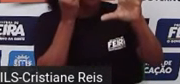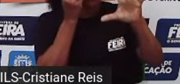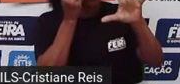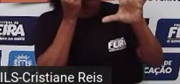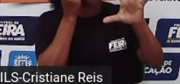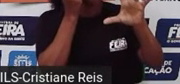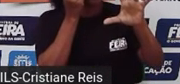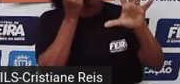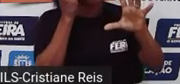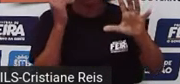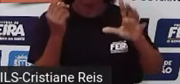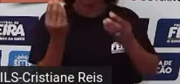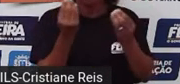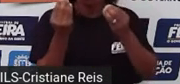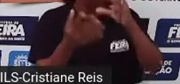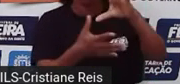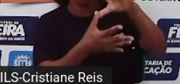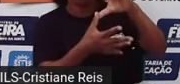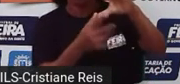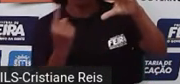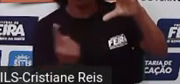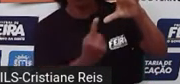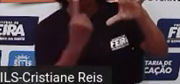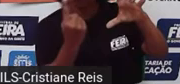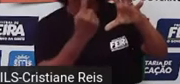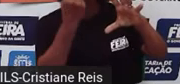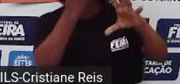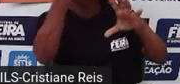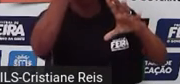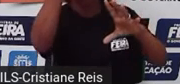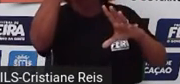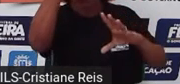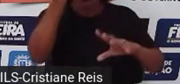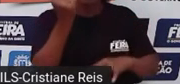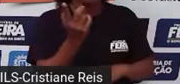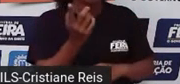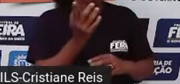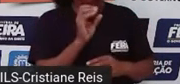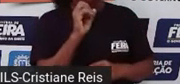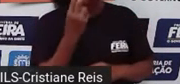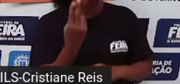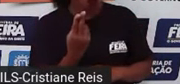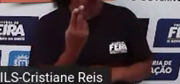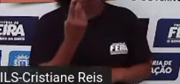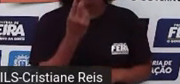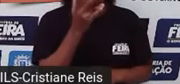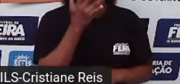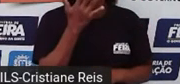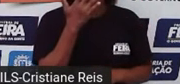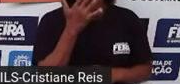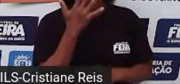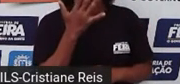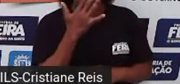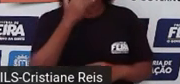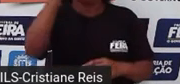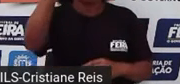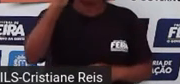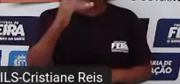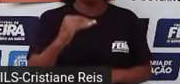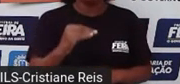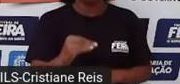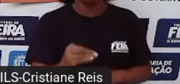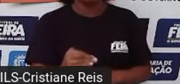quanto mais claro as cores são no mapa mais baixos terrenos e quanto mais escuro mais alto dos terrenos